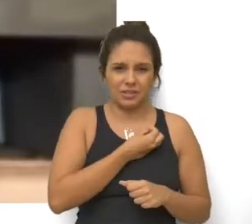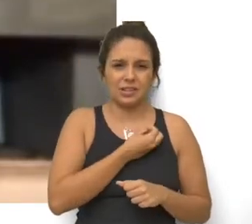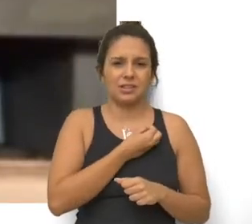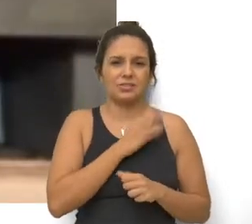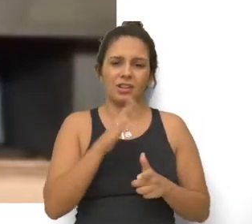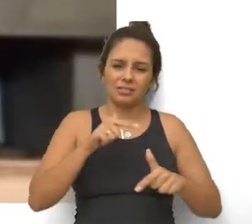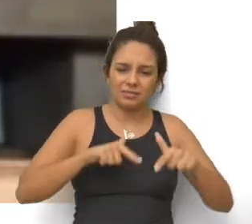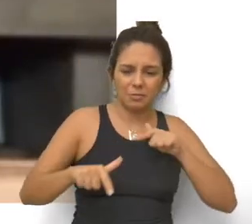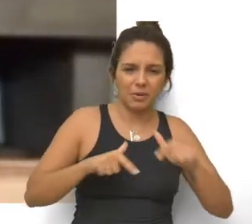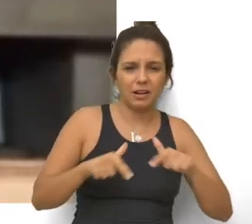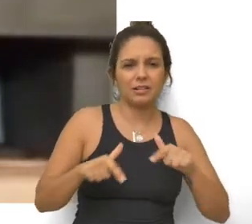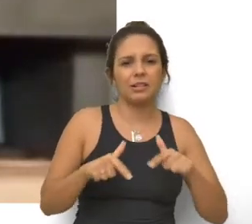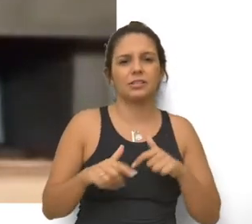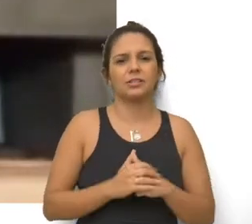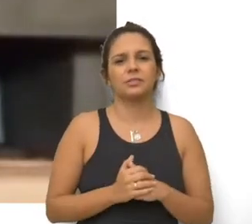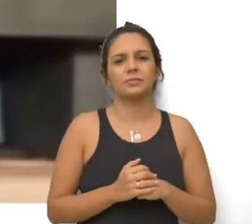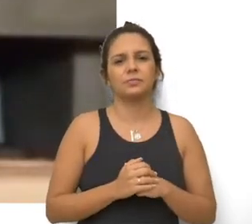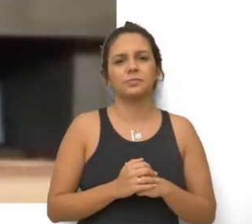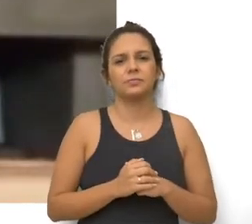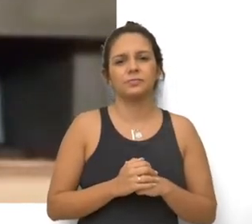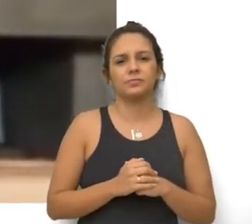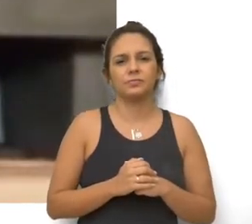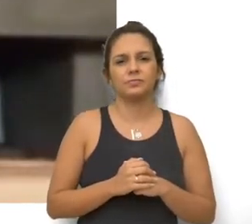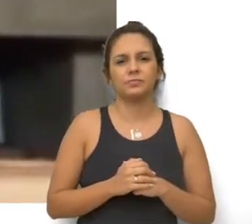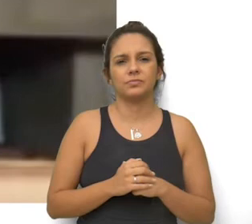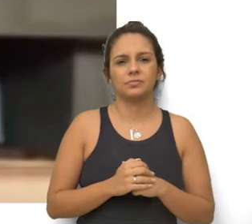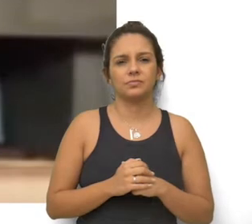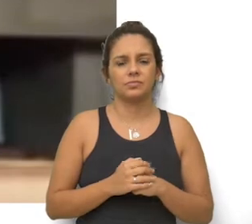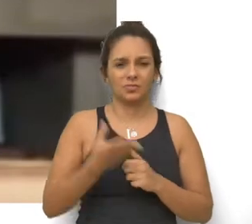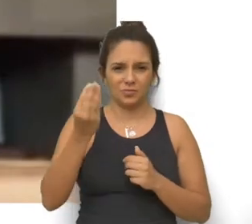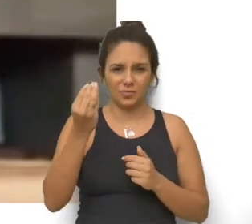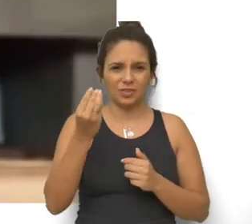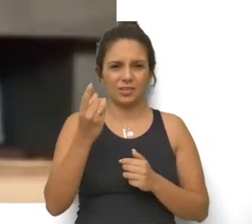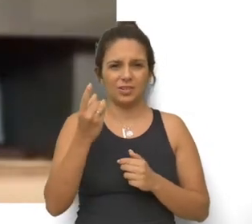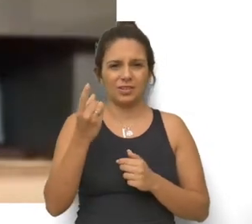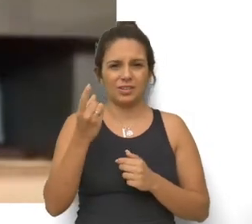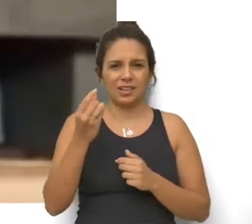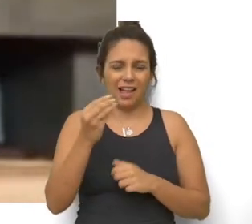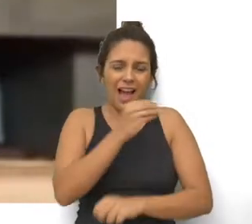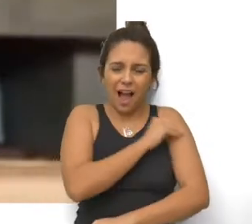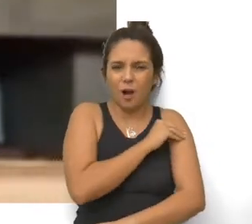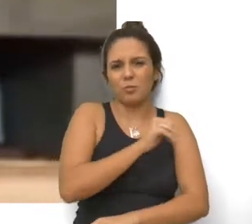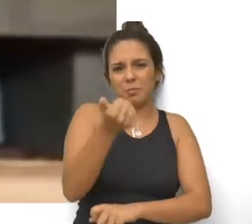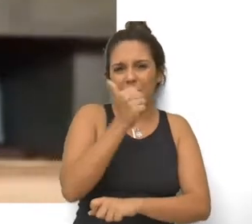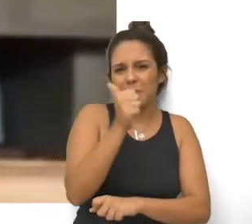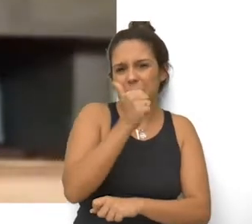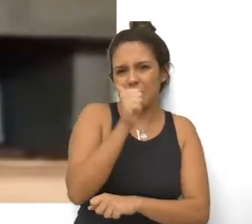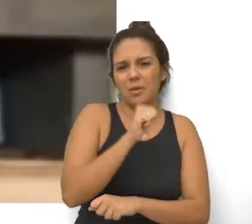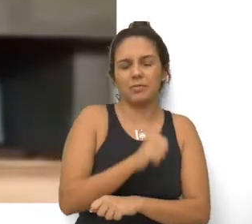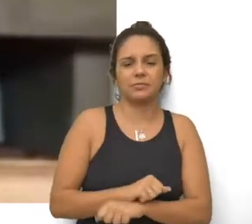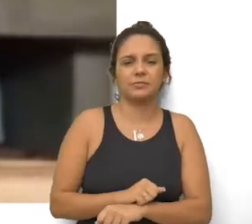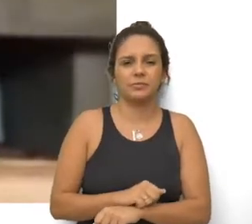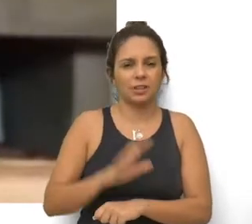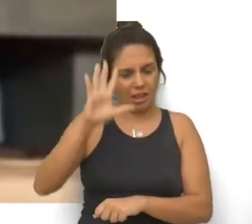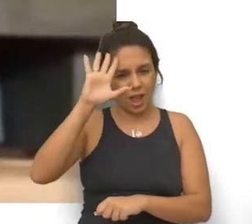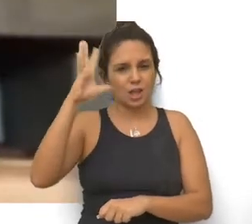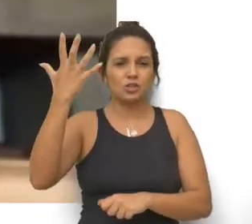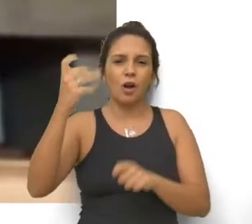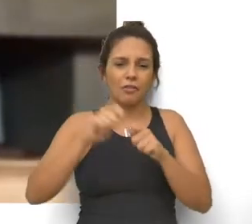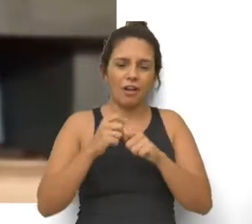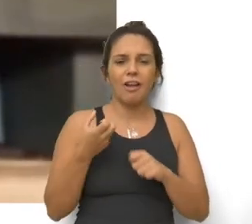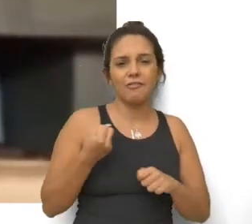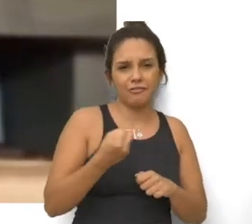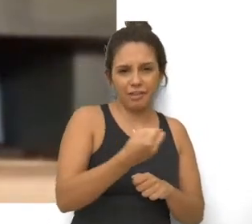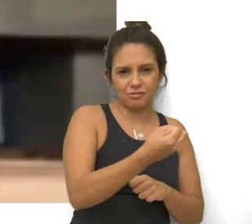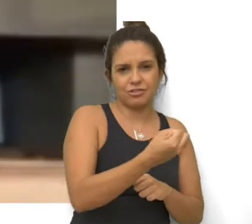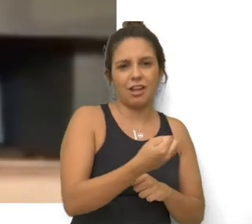estava trabalhando em Washington, mas onde ela estava muito dependente do álcool, e ela resolve, então, fazer uma viagem